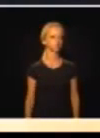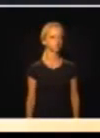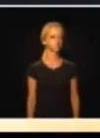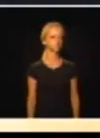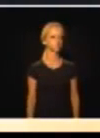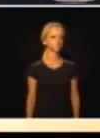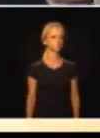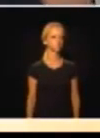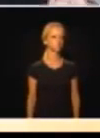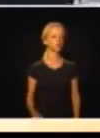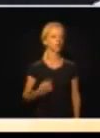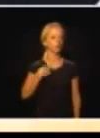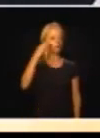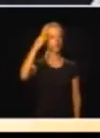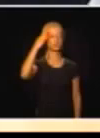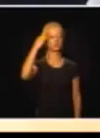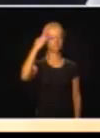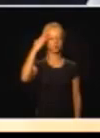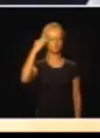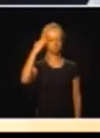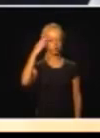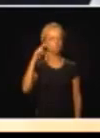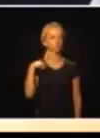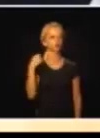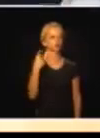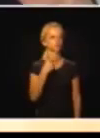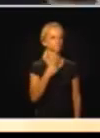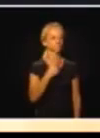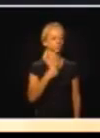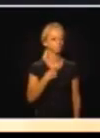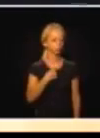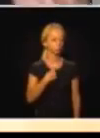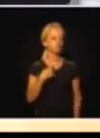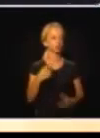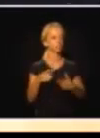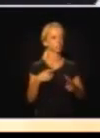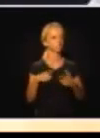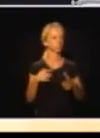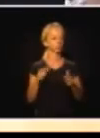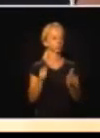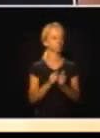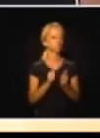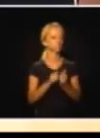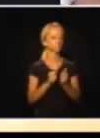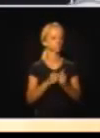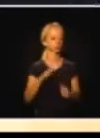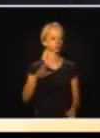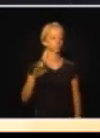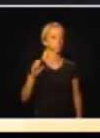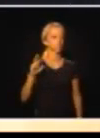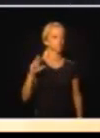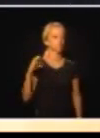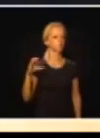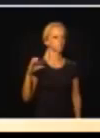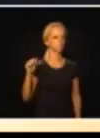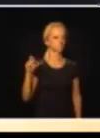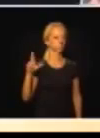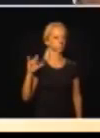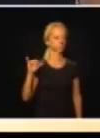relação aos berçarista sogi questão serão contratados pela rússia a questão dos monitores